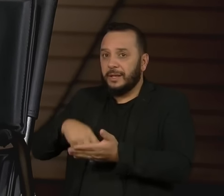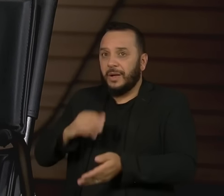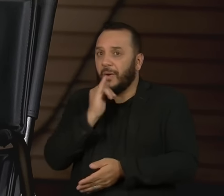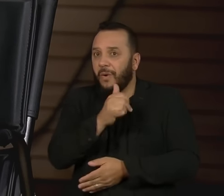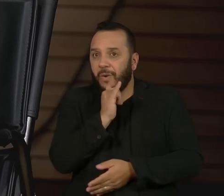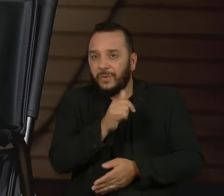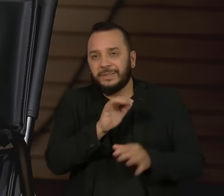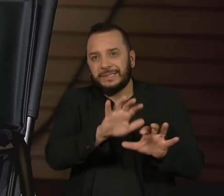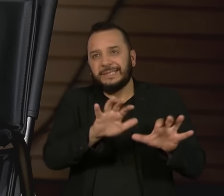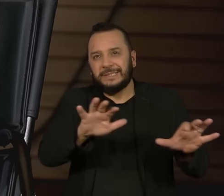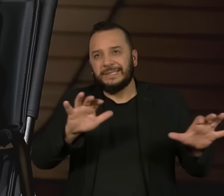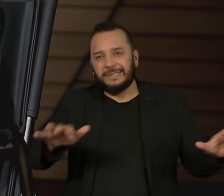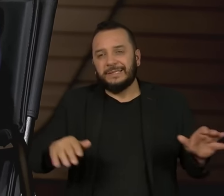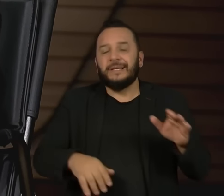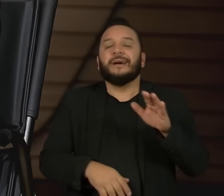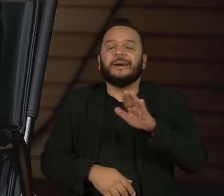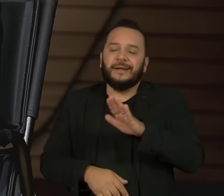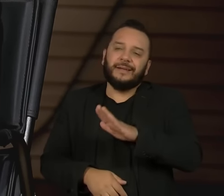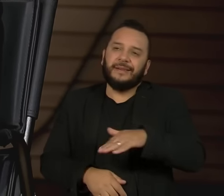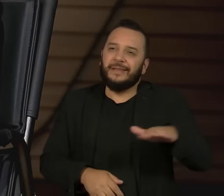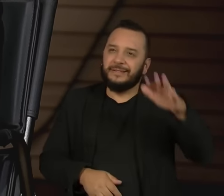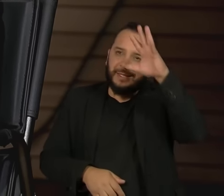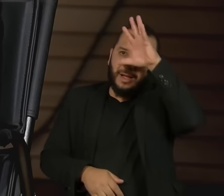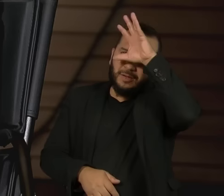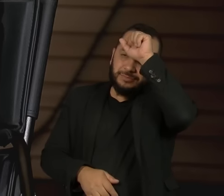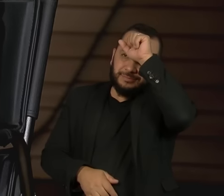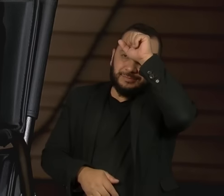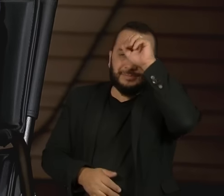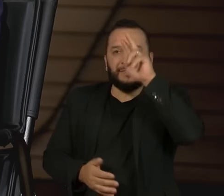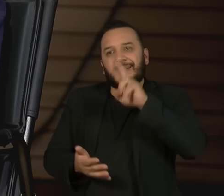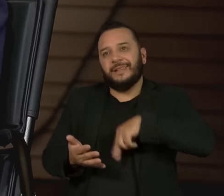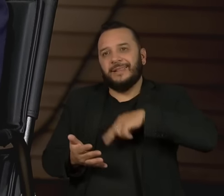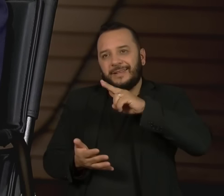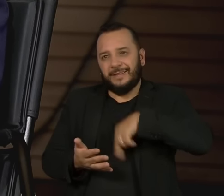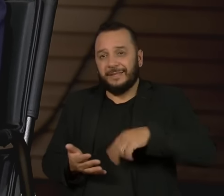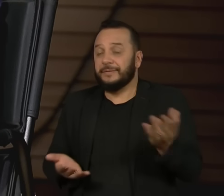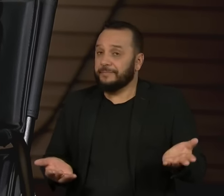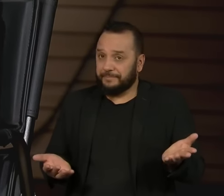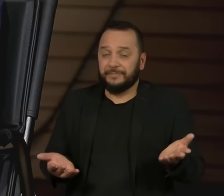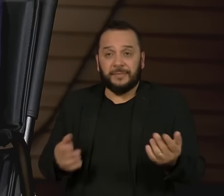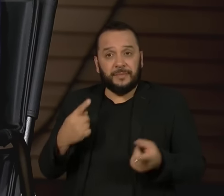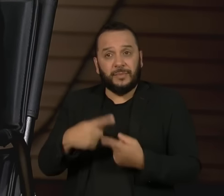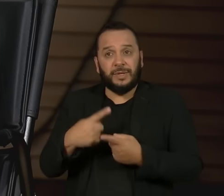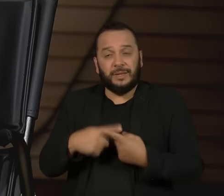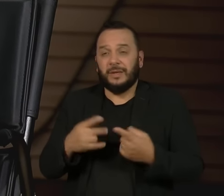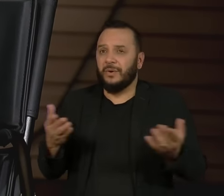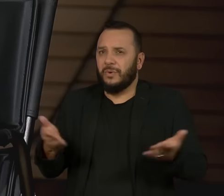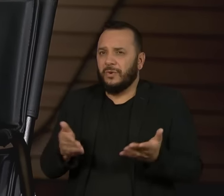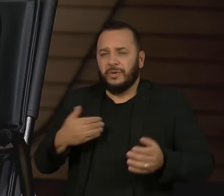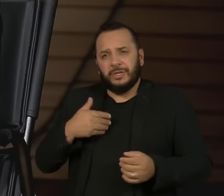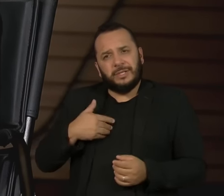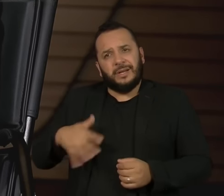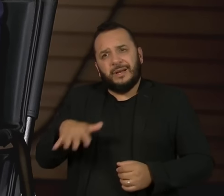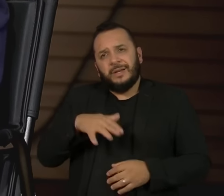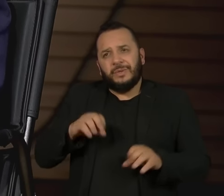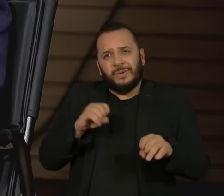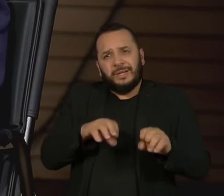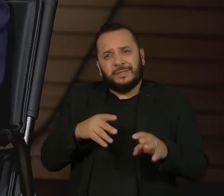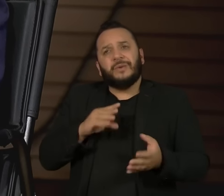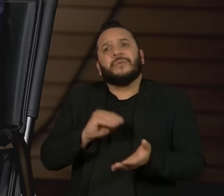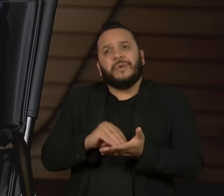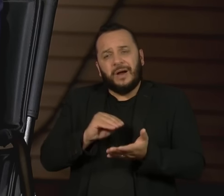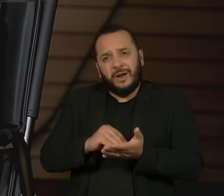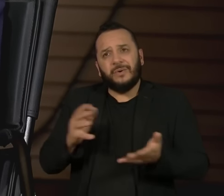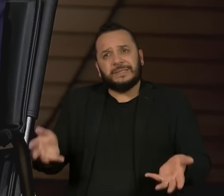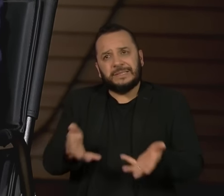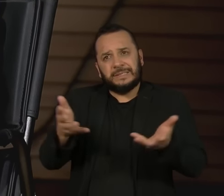contagiem essas crianças. Temos um buraco educativo. Então, isso também desvia, tira o foco da atenção do que é o principal,